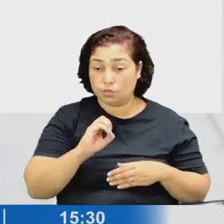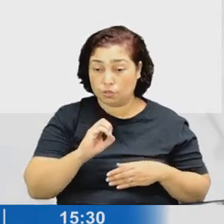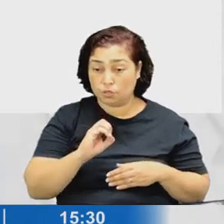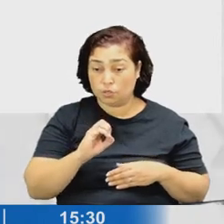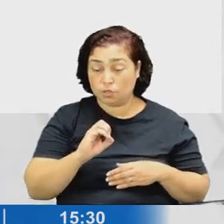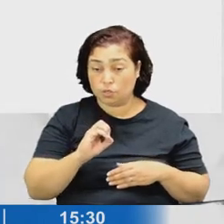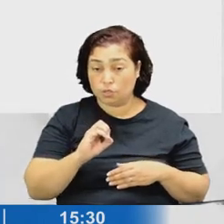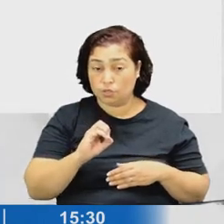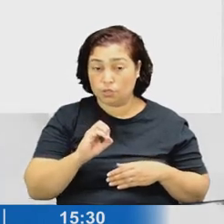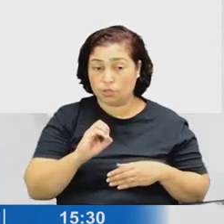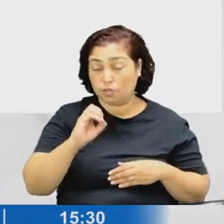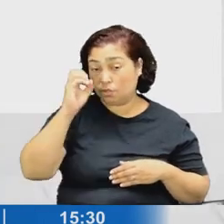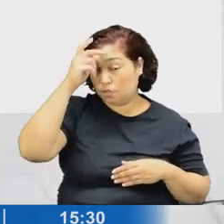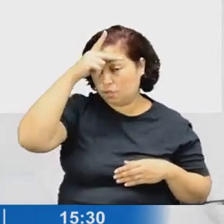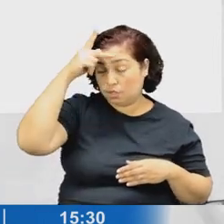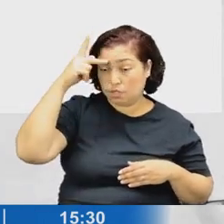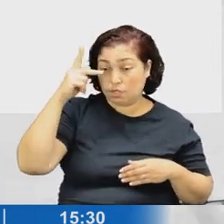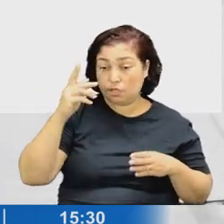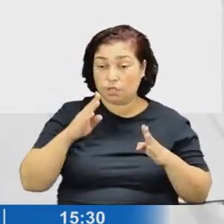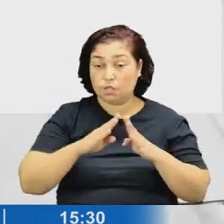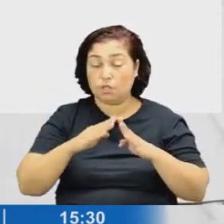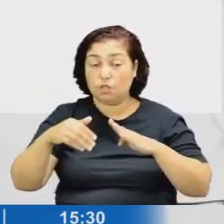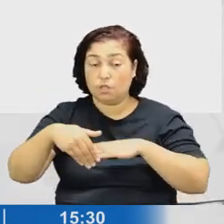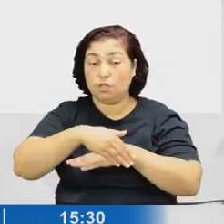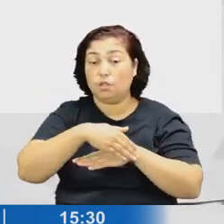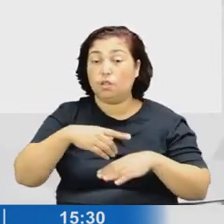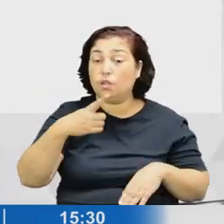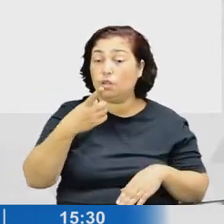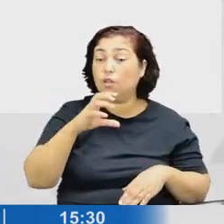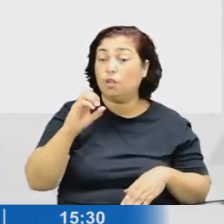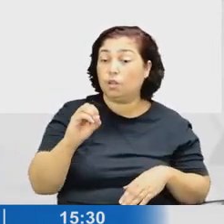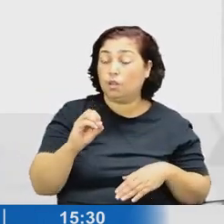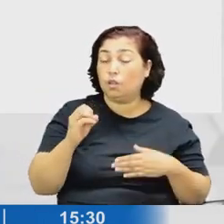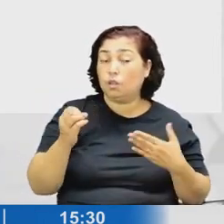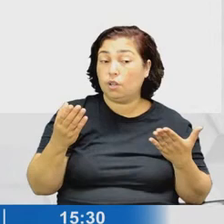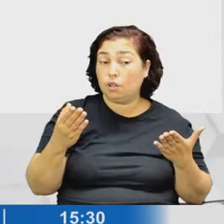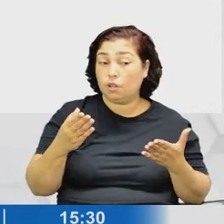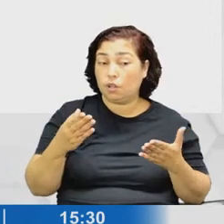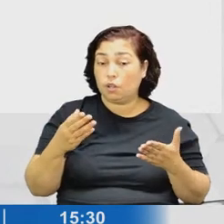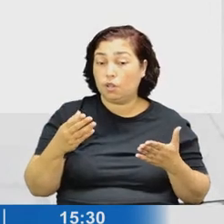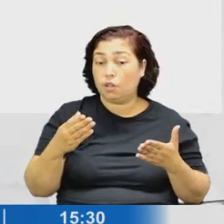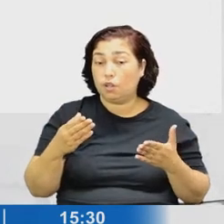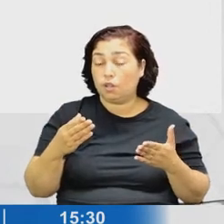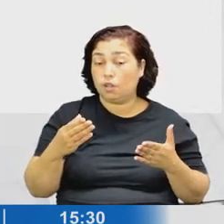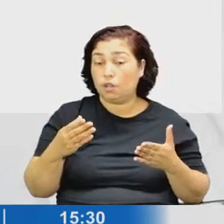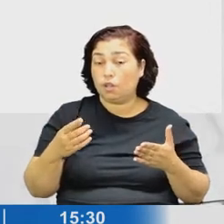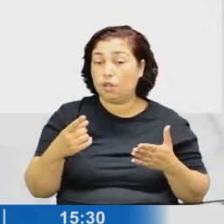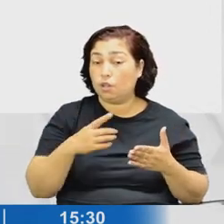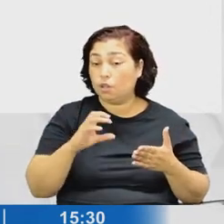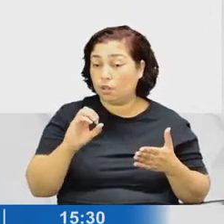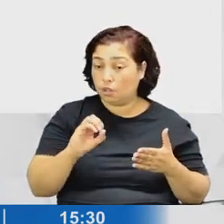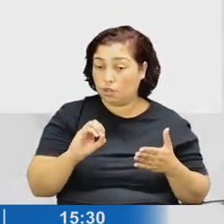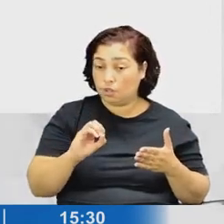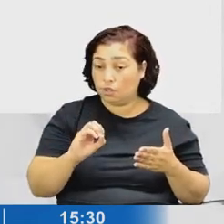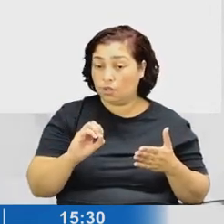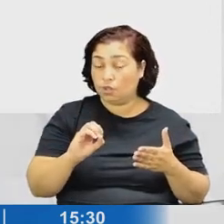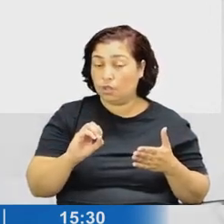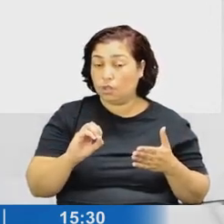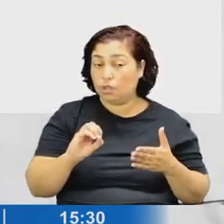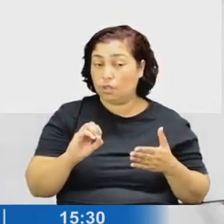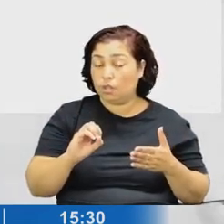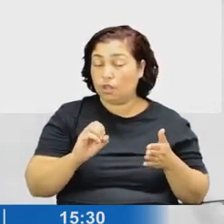a pessoa que tá morando na rua tá o Silvio Santos cuidado com o sol 10 e tal